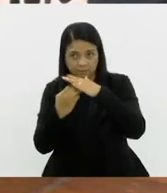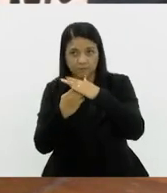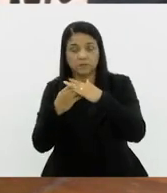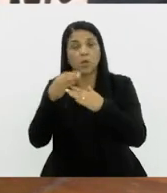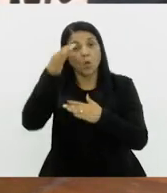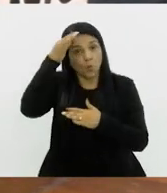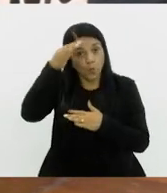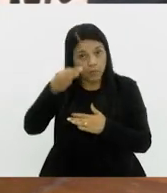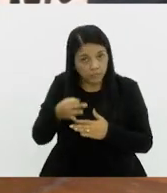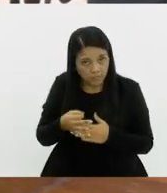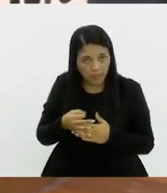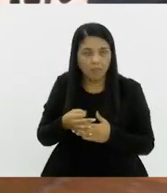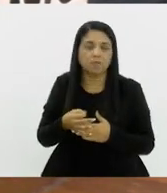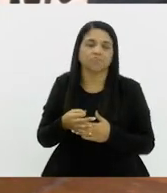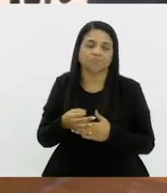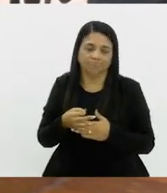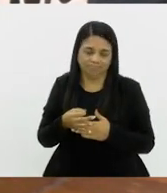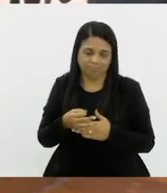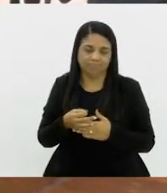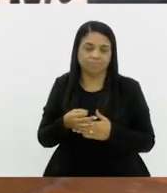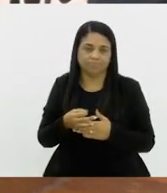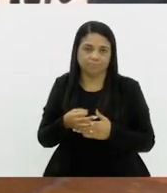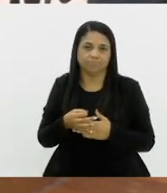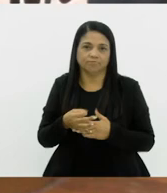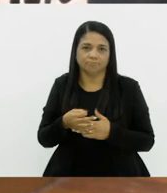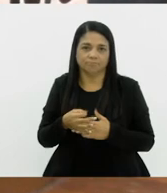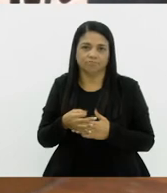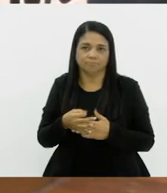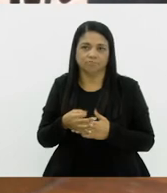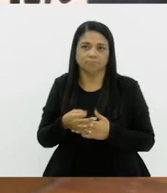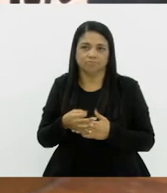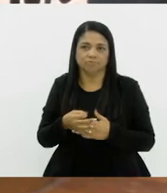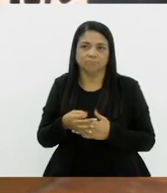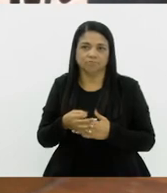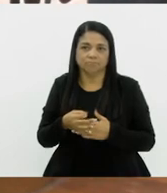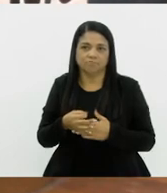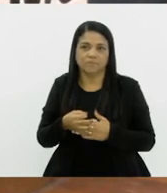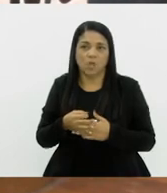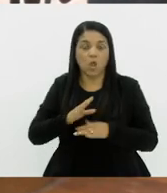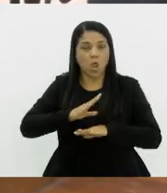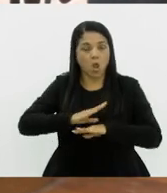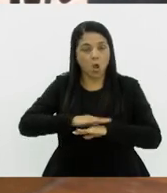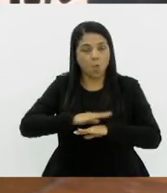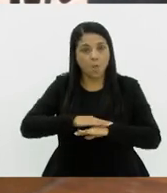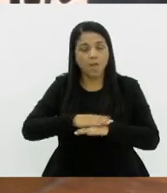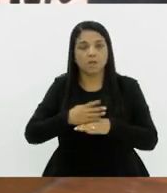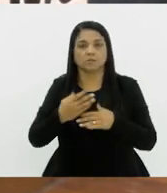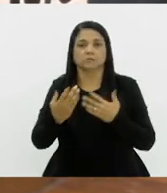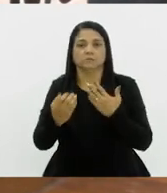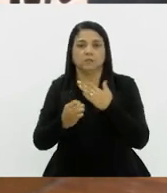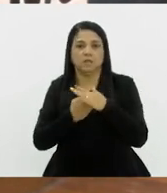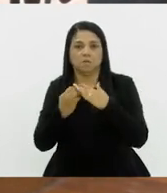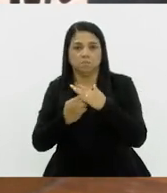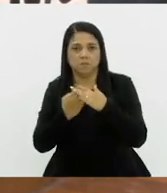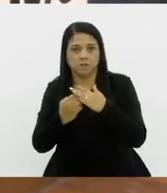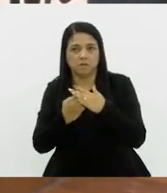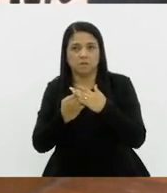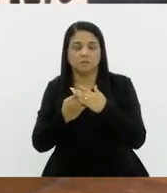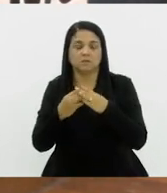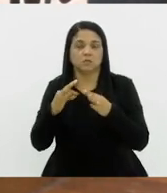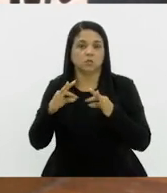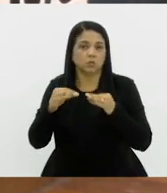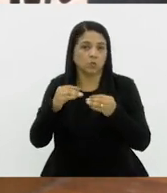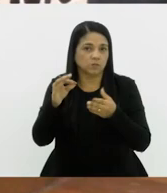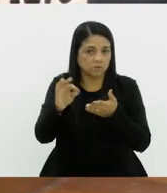que essa é, e eu queria saudar, essa é a disposição das empresas. Se as empresas todas